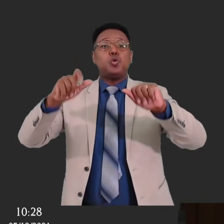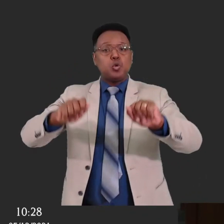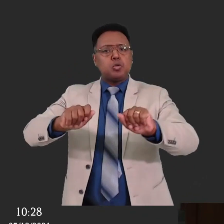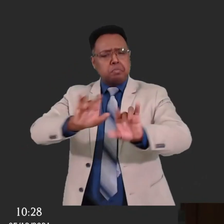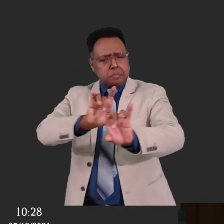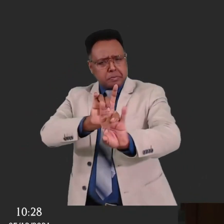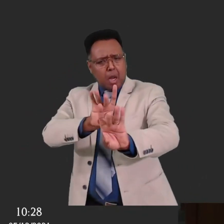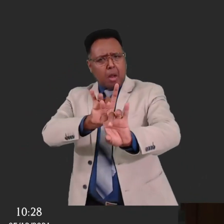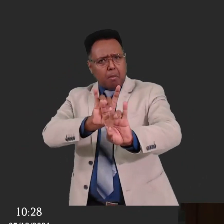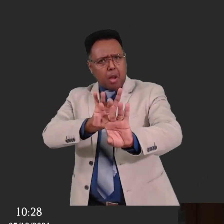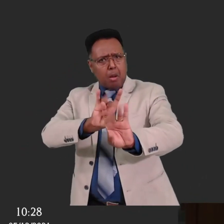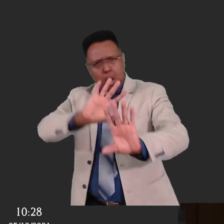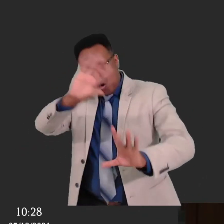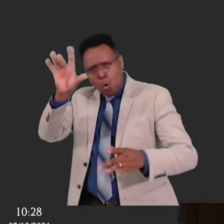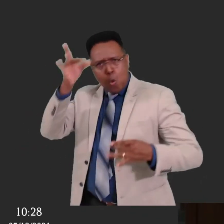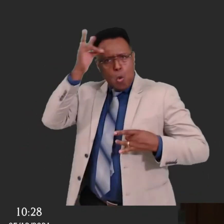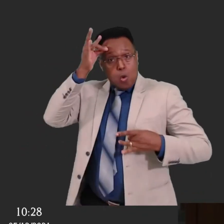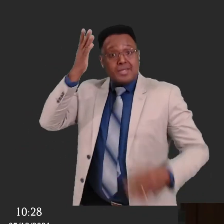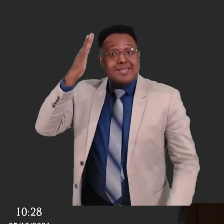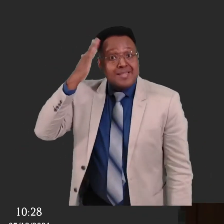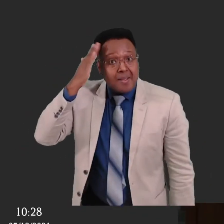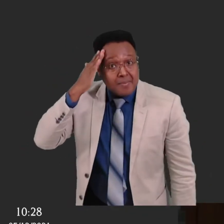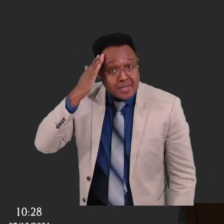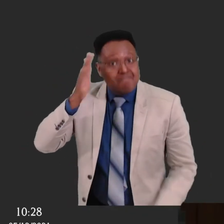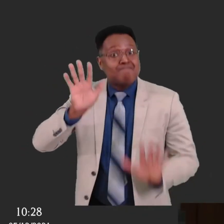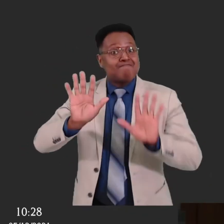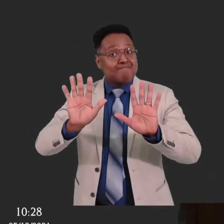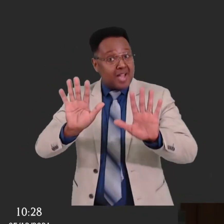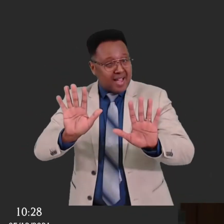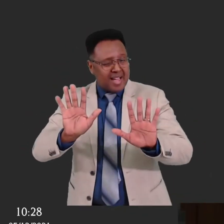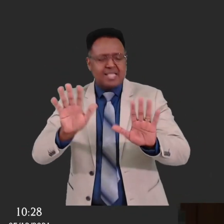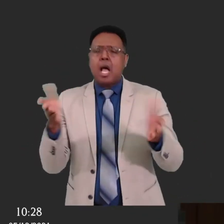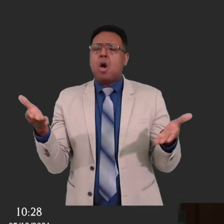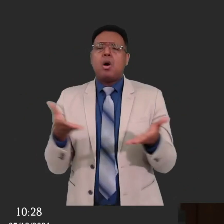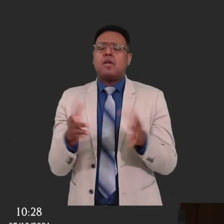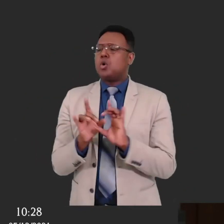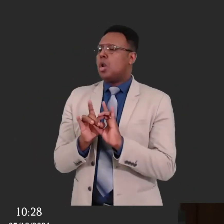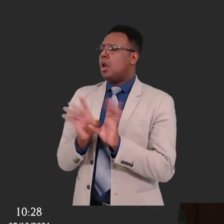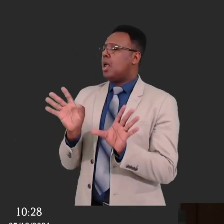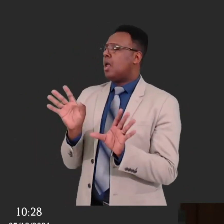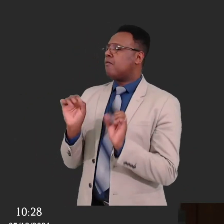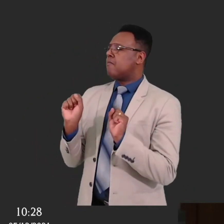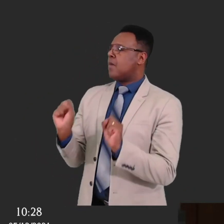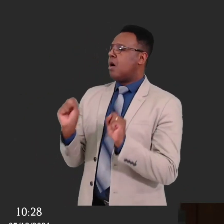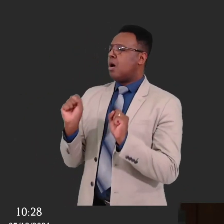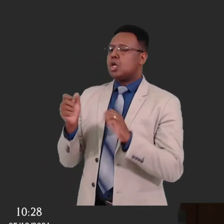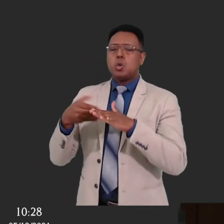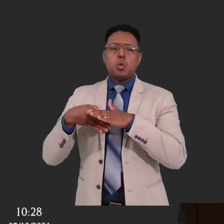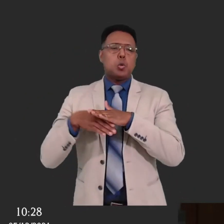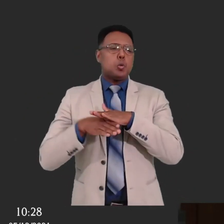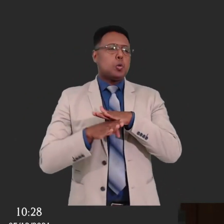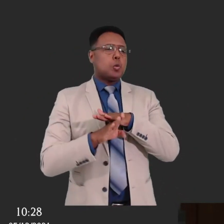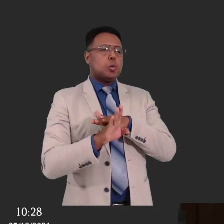doutrinado e conhecedor. No entanto, as coisas vêm entrando, as facilidades, os costumes, e